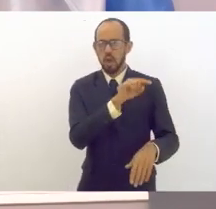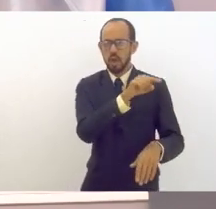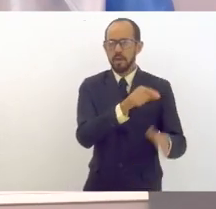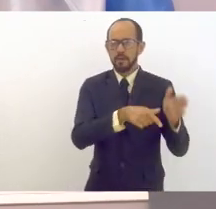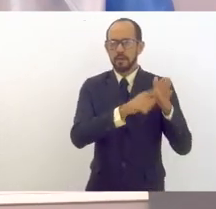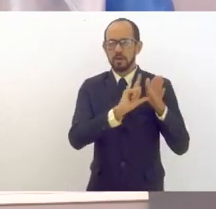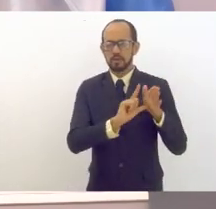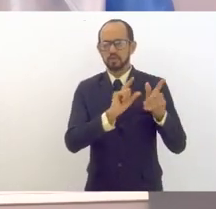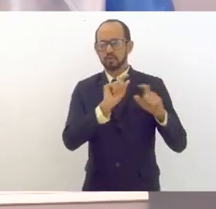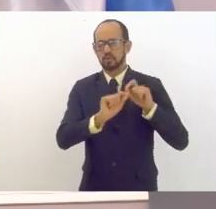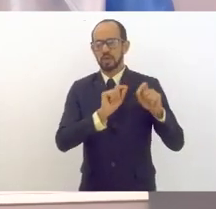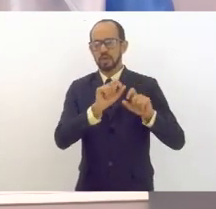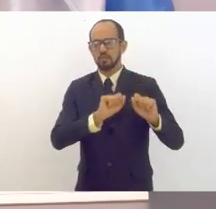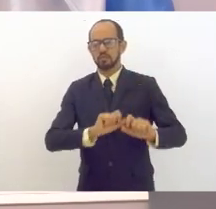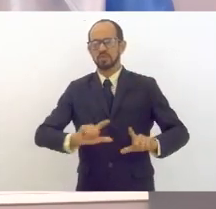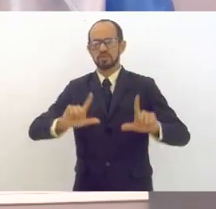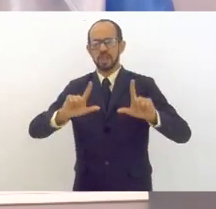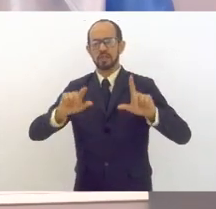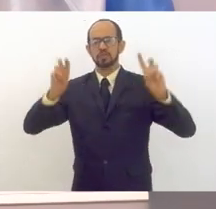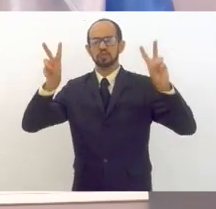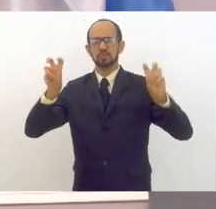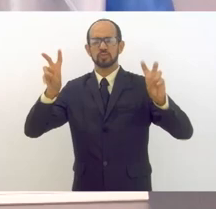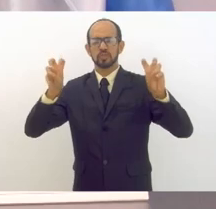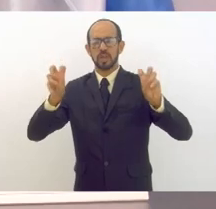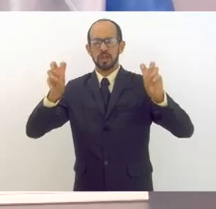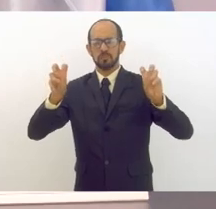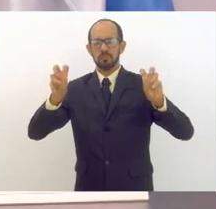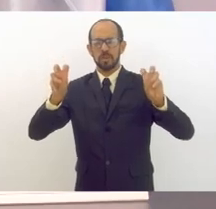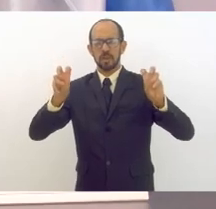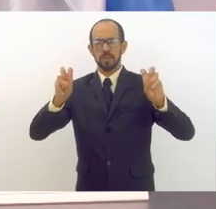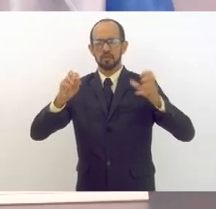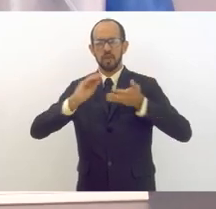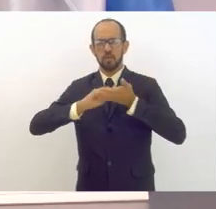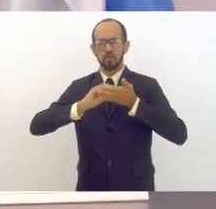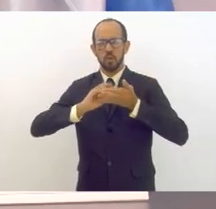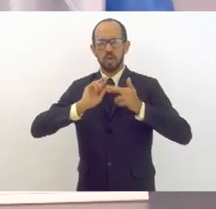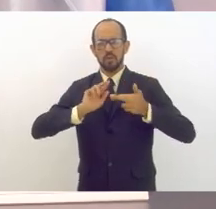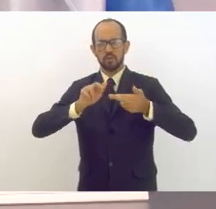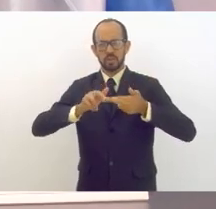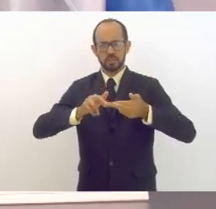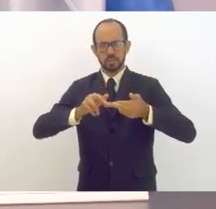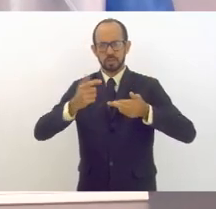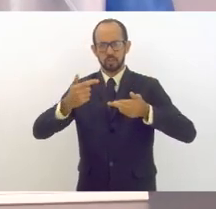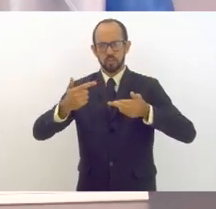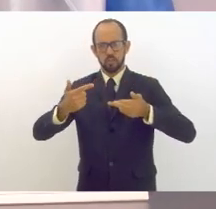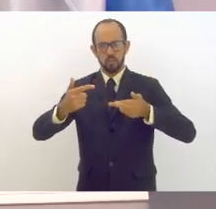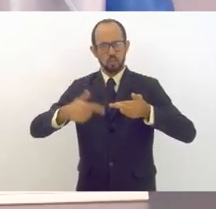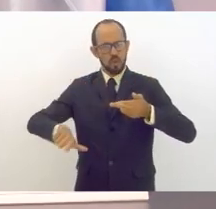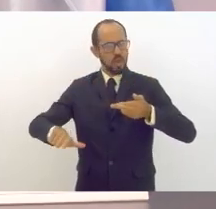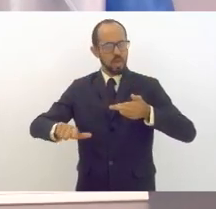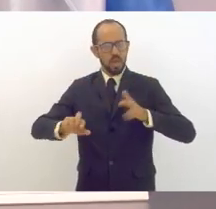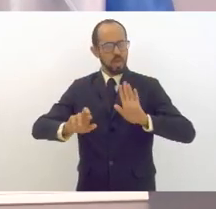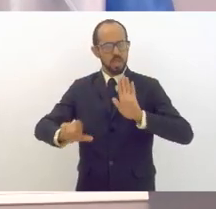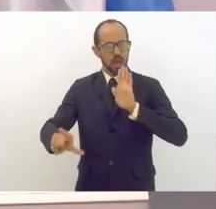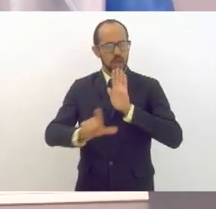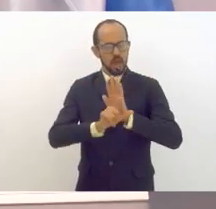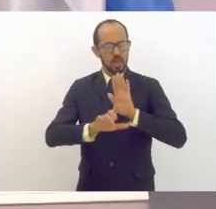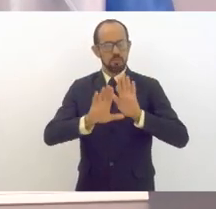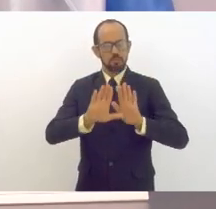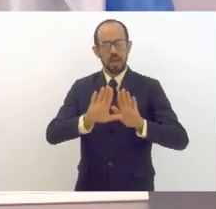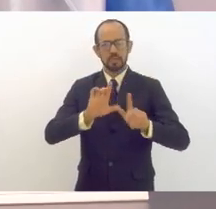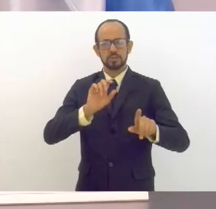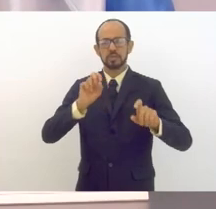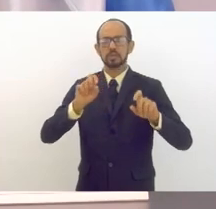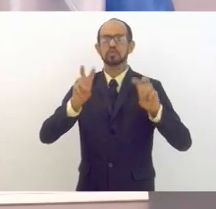que tem um slide aqui, que é de um tema que não foi feito referência, que não consta da lei, mas que é um tema relevante, que é a